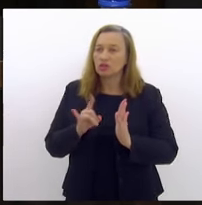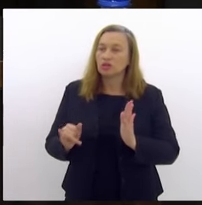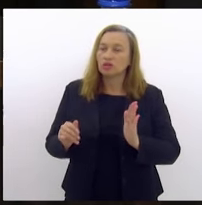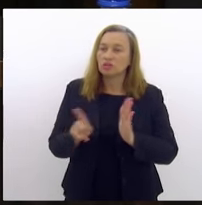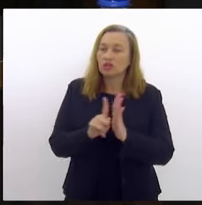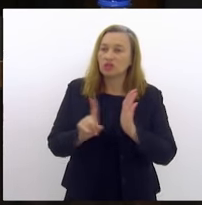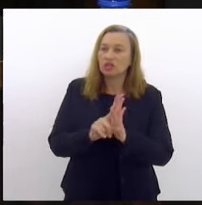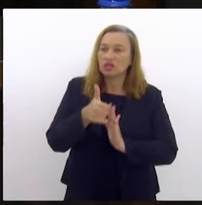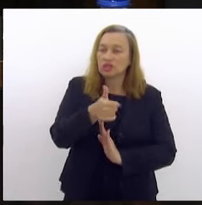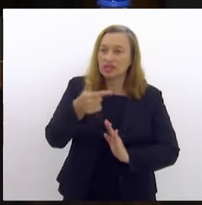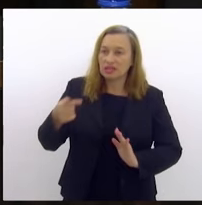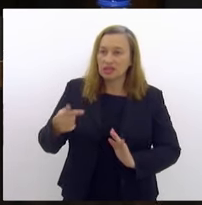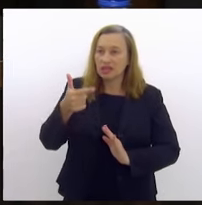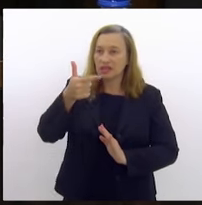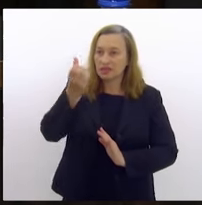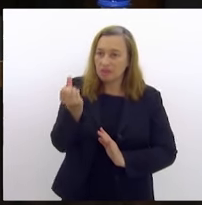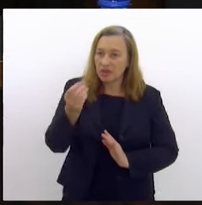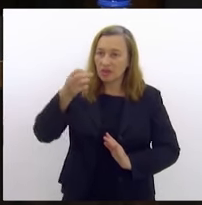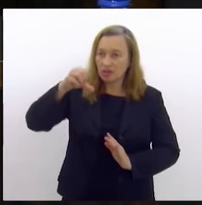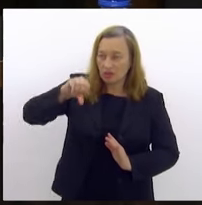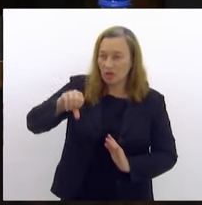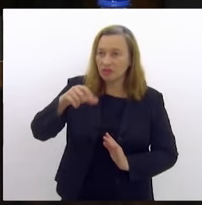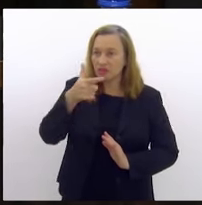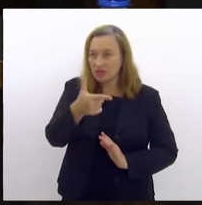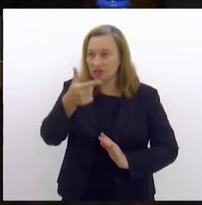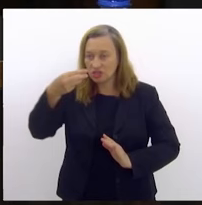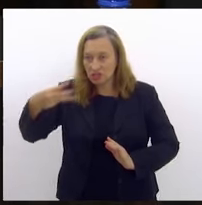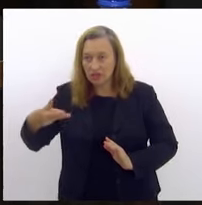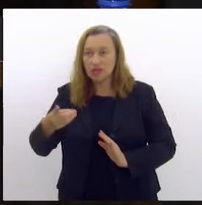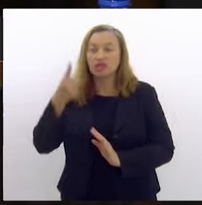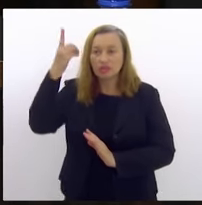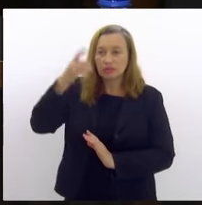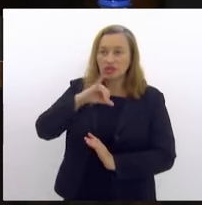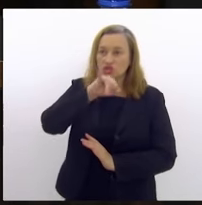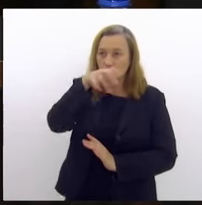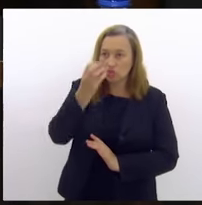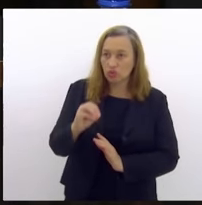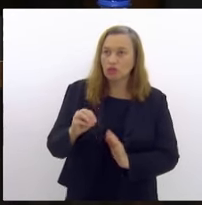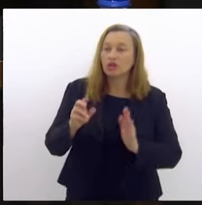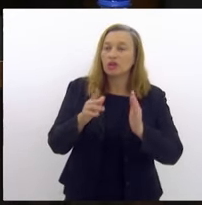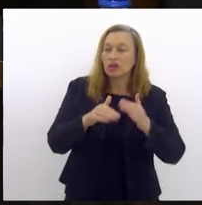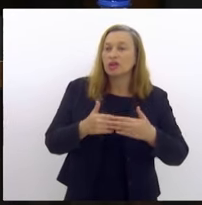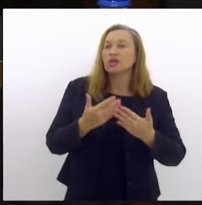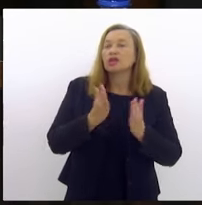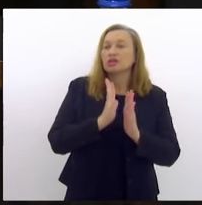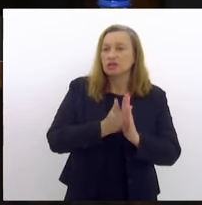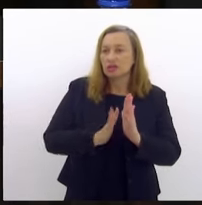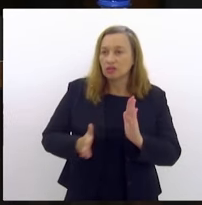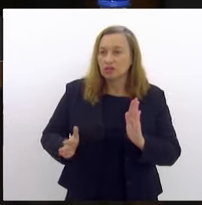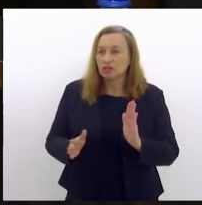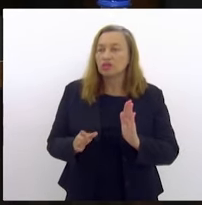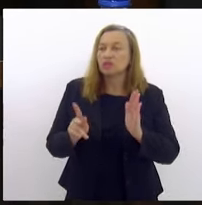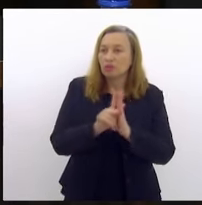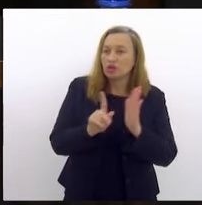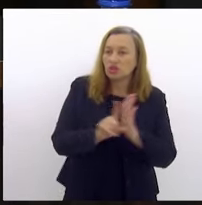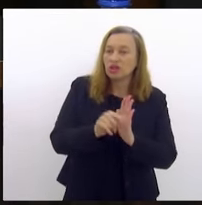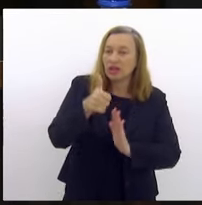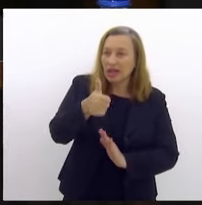de lei 1769 de 23, do deputado Júlio Rocha. Requerimento de inclusão na ordem do dia do